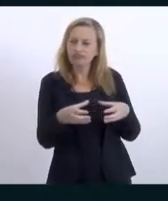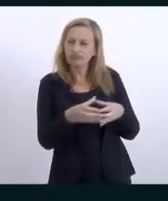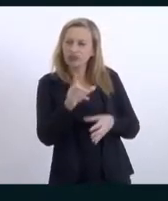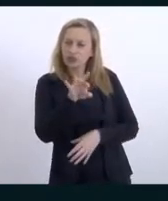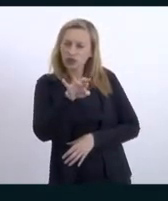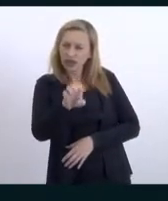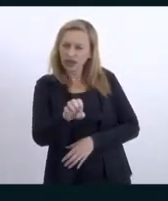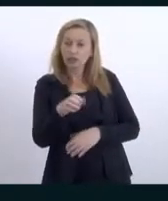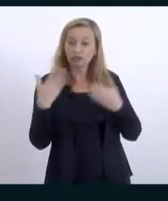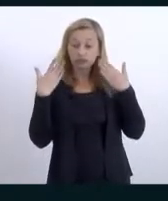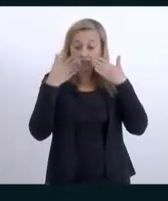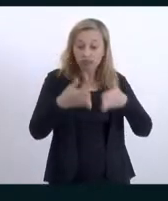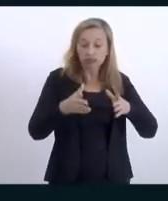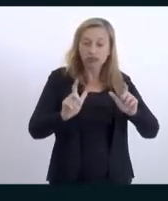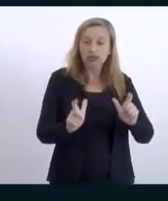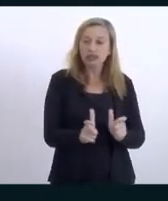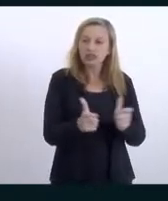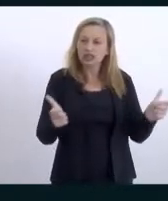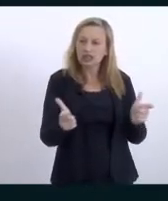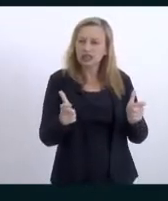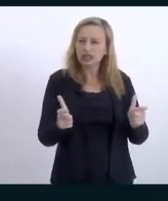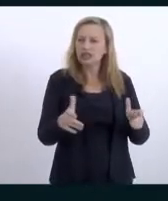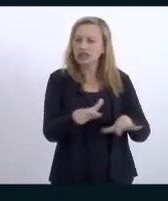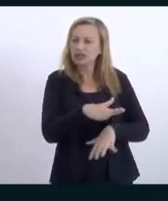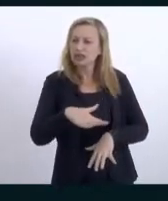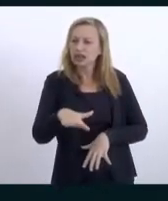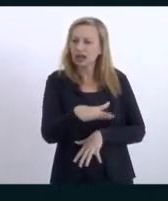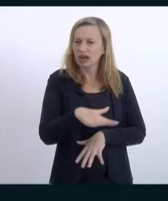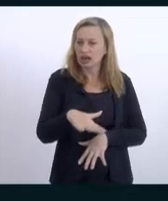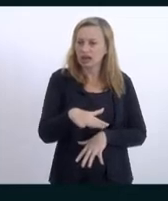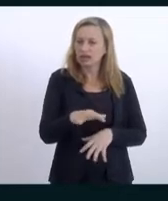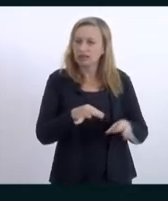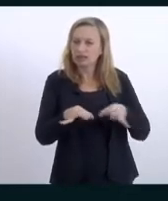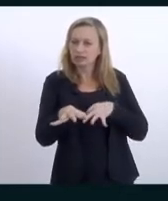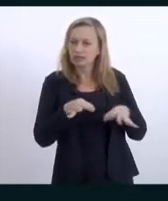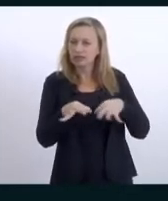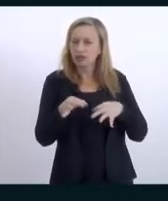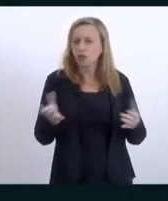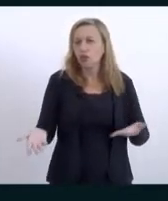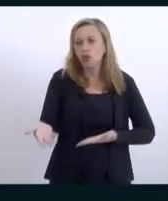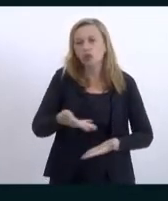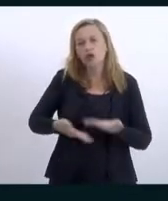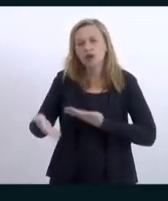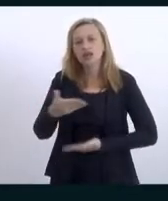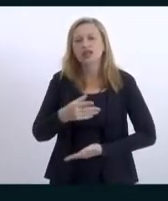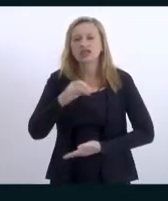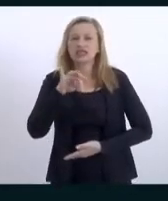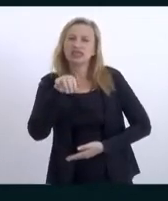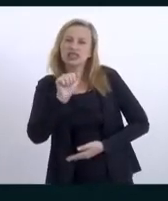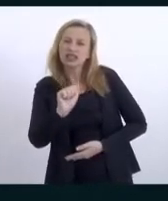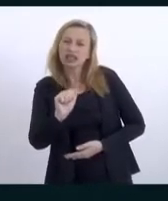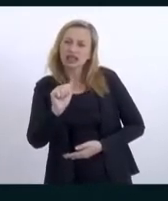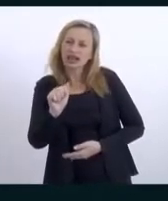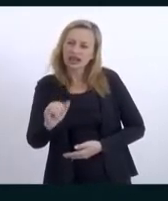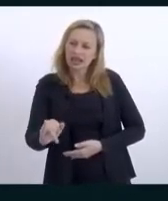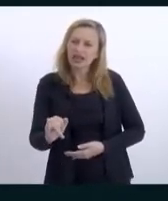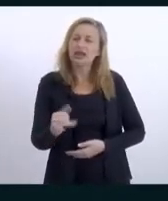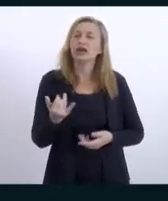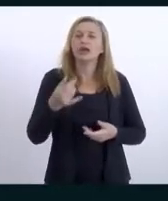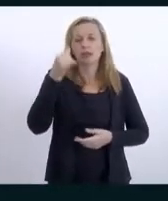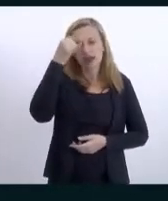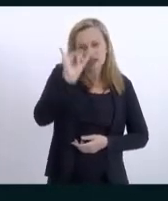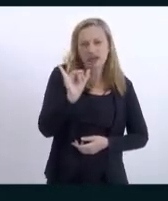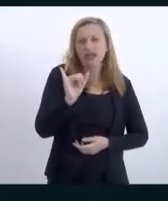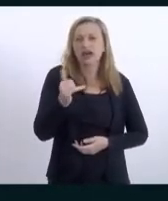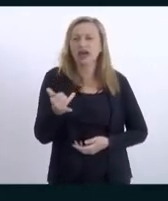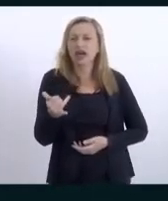uma atenção muito grande para esse setor de pedras ornamentais, com uma parceria com o Sindignice para evitar aí